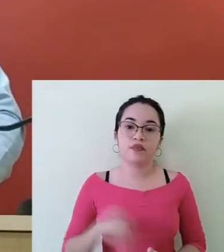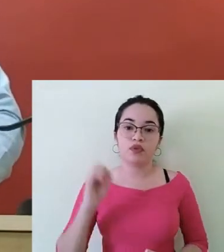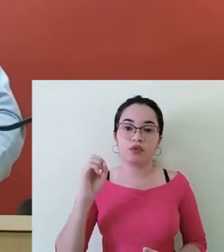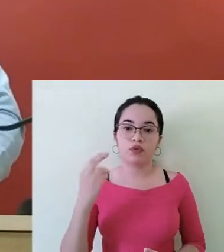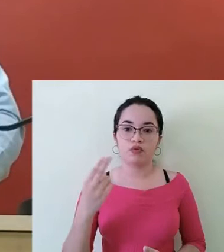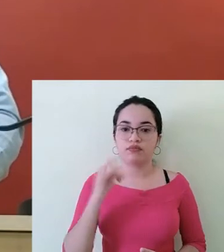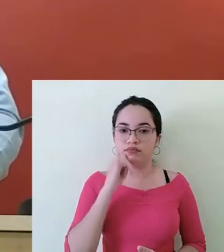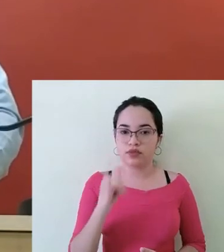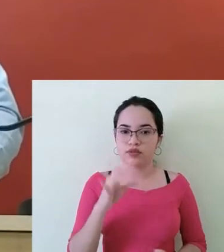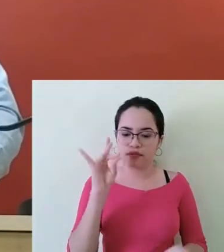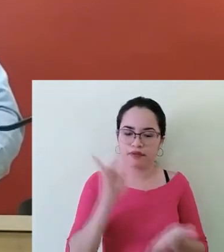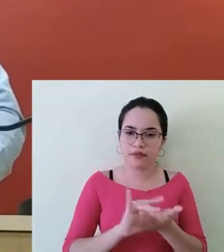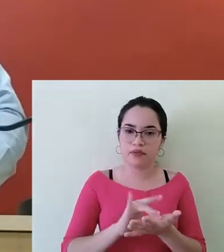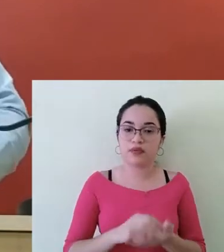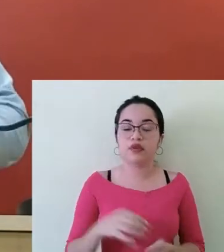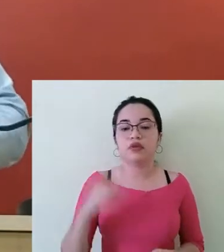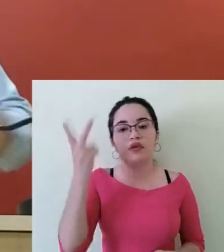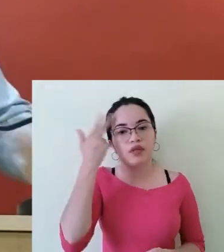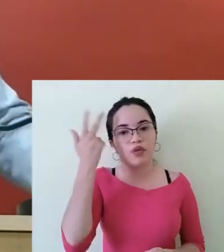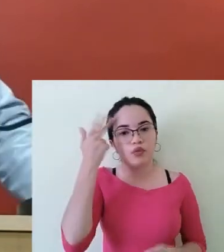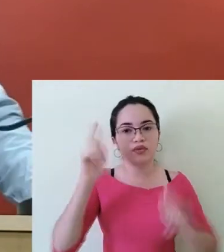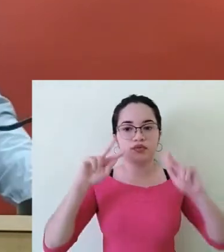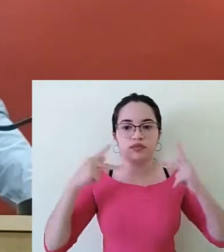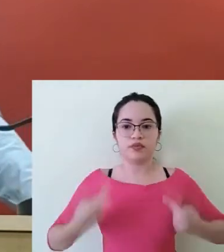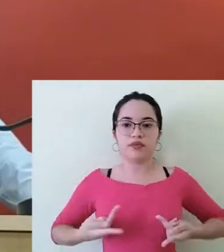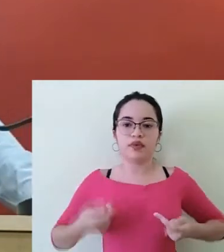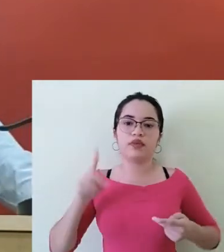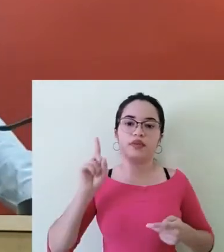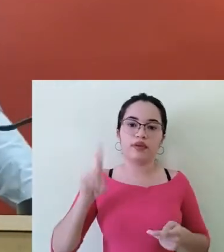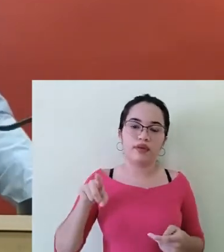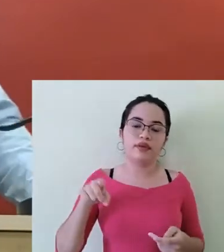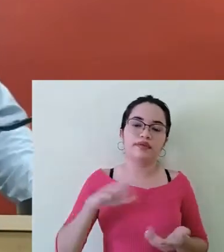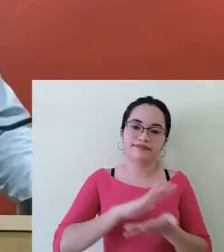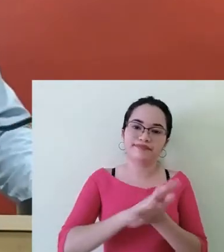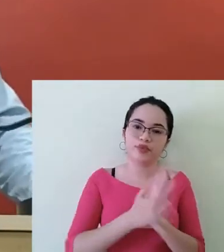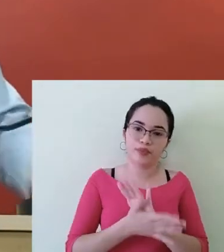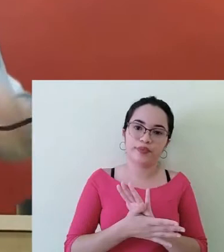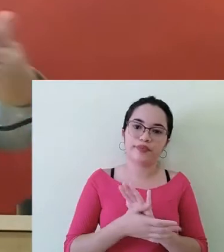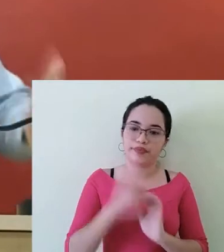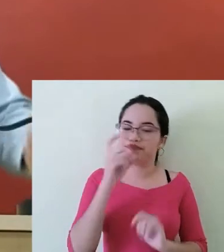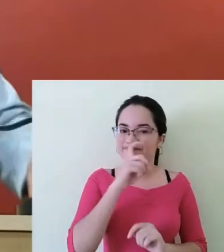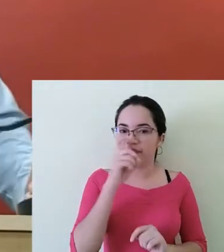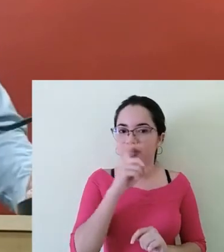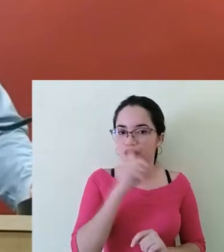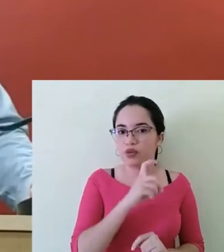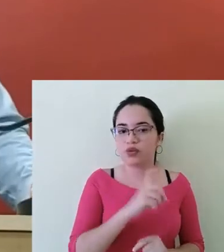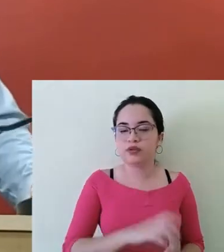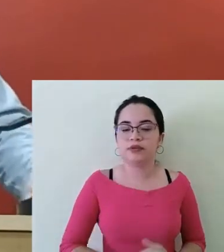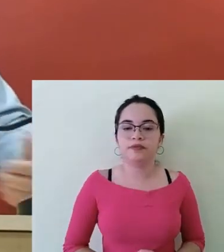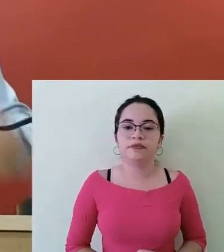ou afirmando aqui, que a natureza humana, ela é corrompida, ela é